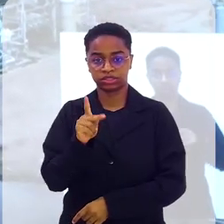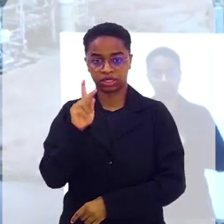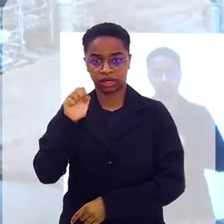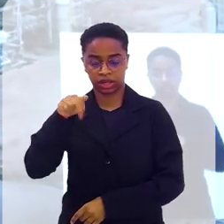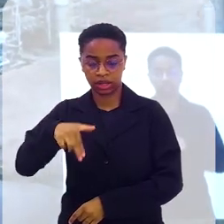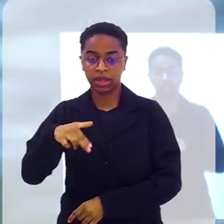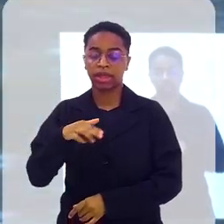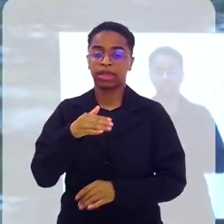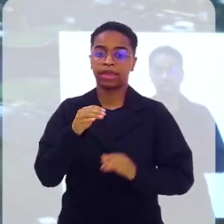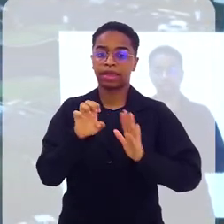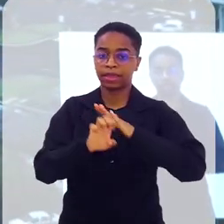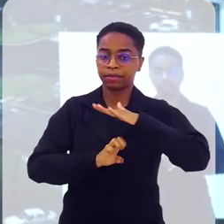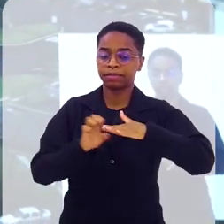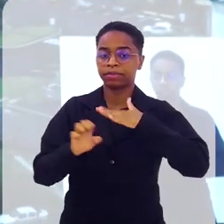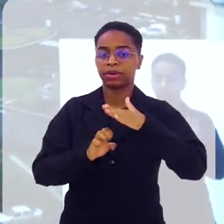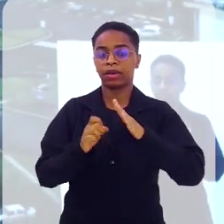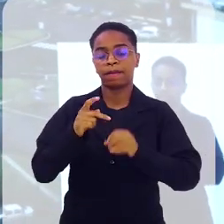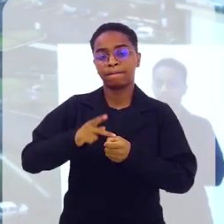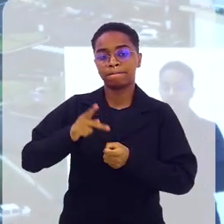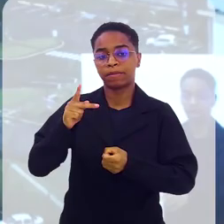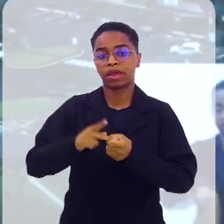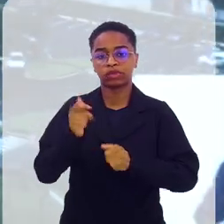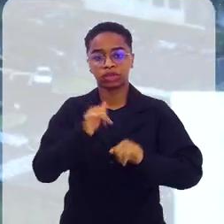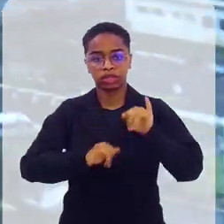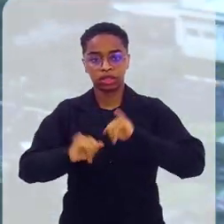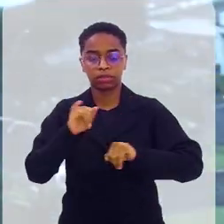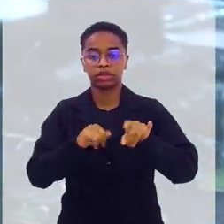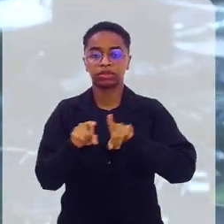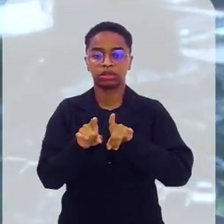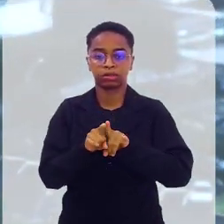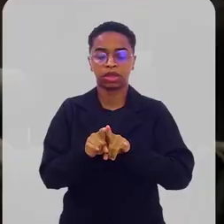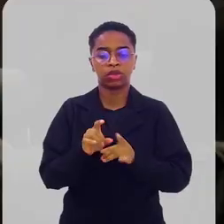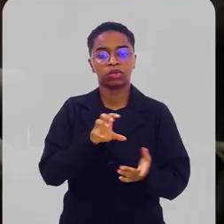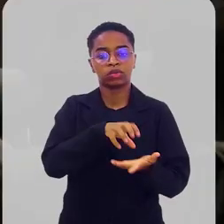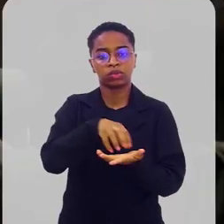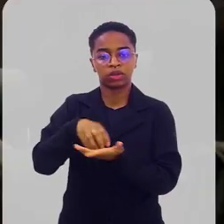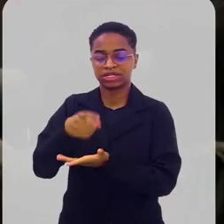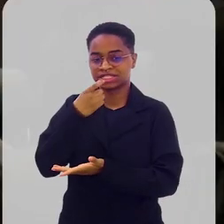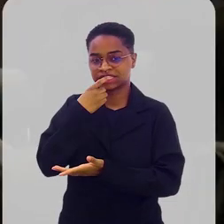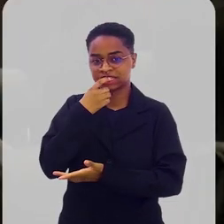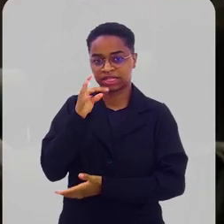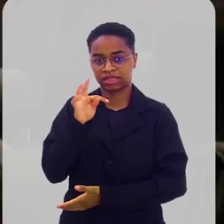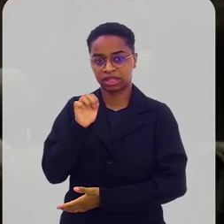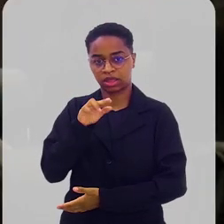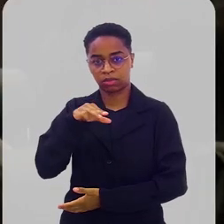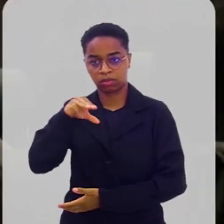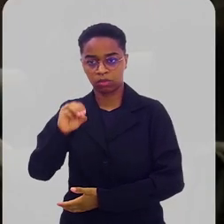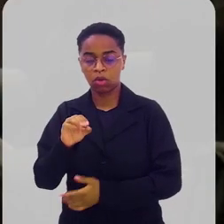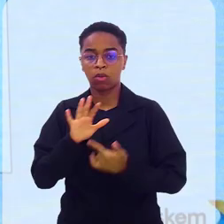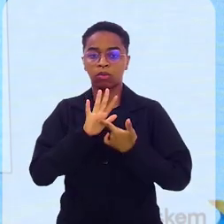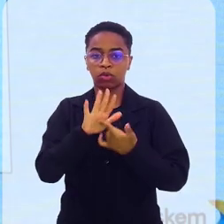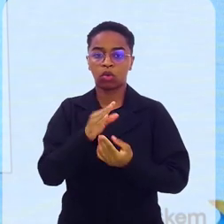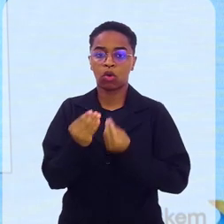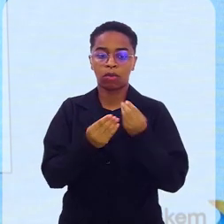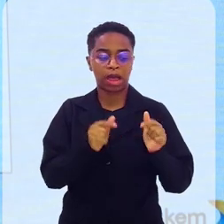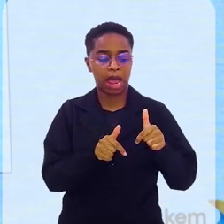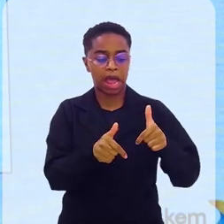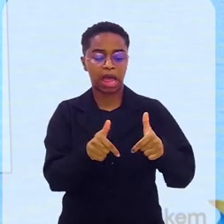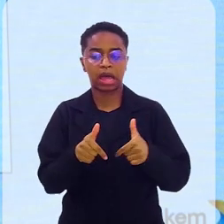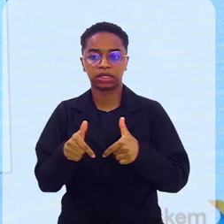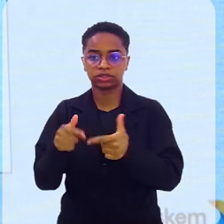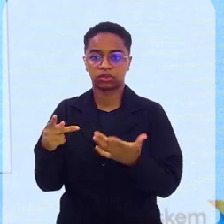global de petroquímica e de produção de resinas termoplásticas, que destacou em sua apresentação as